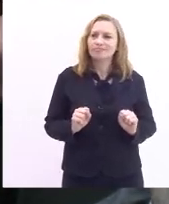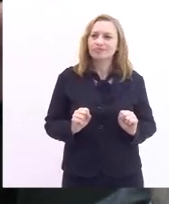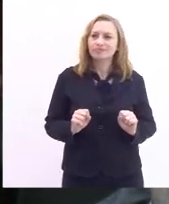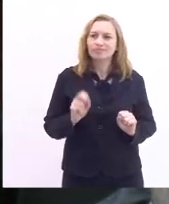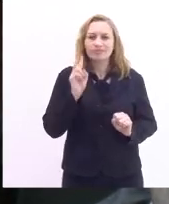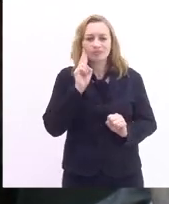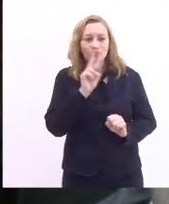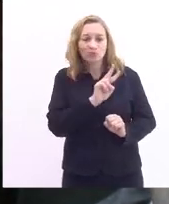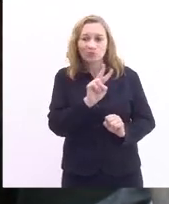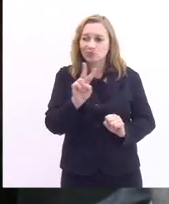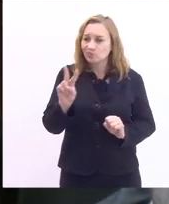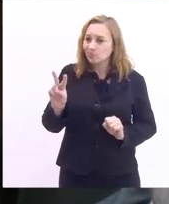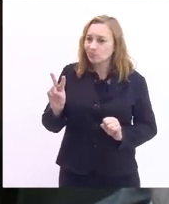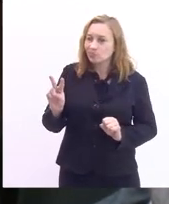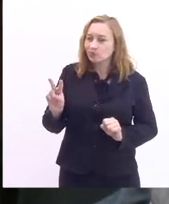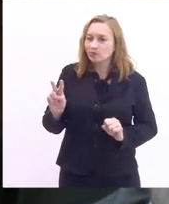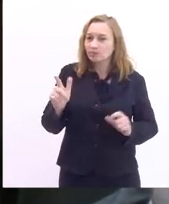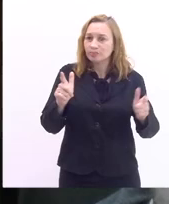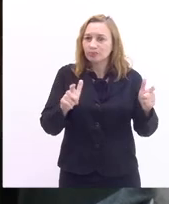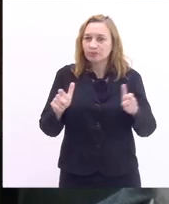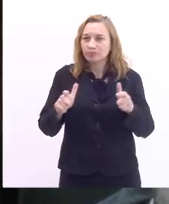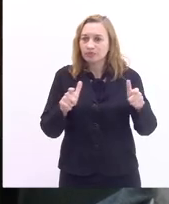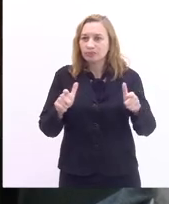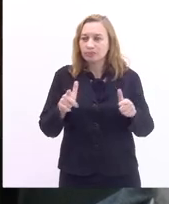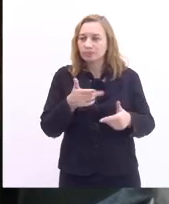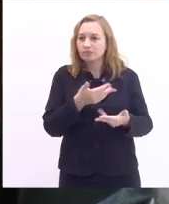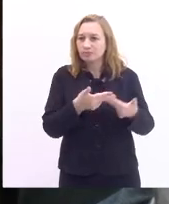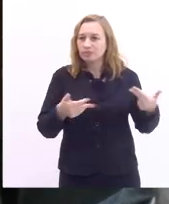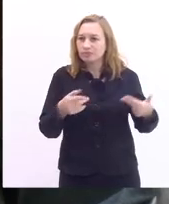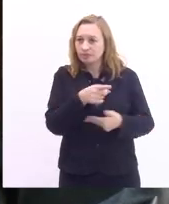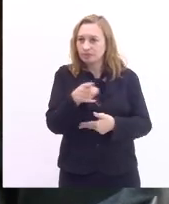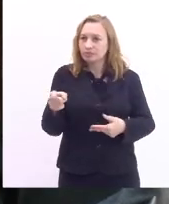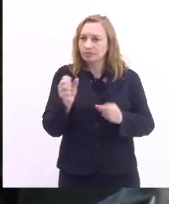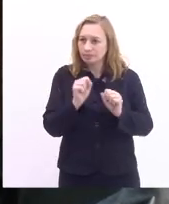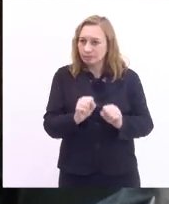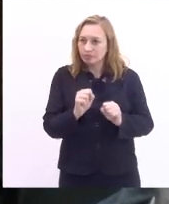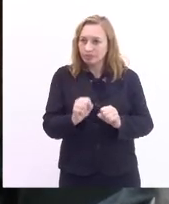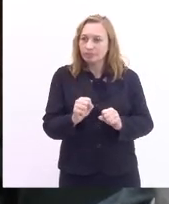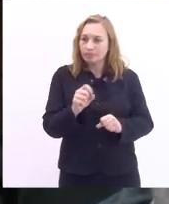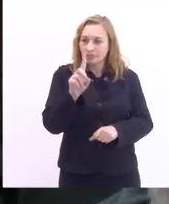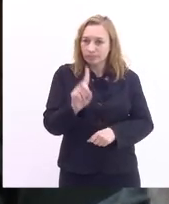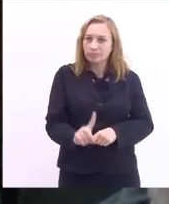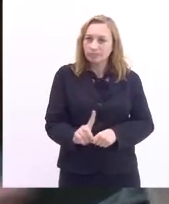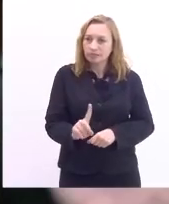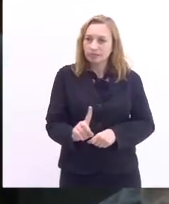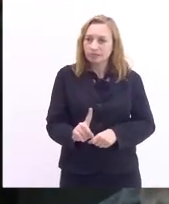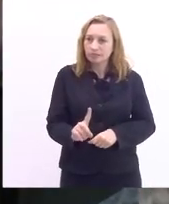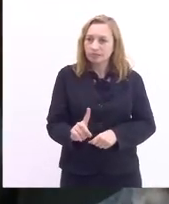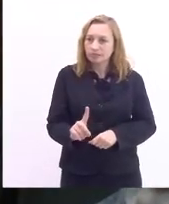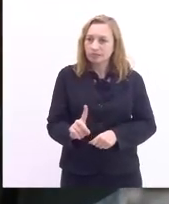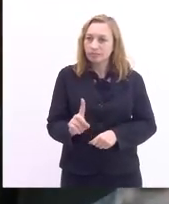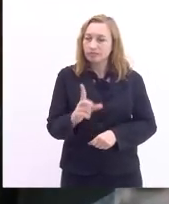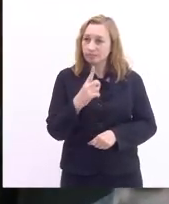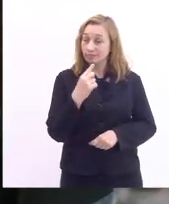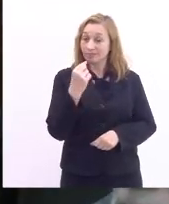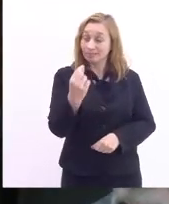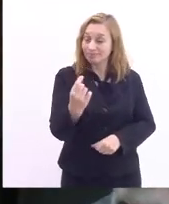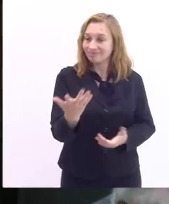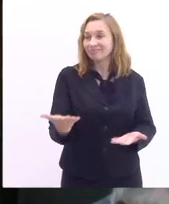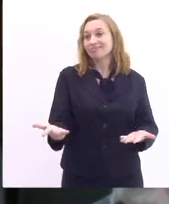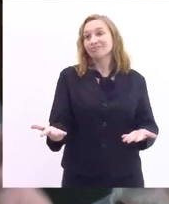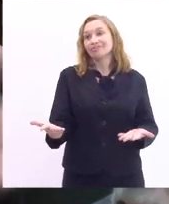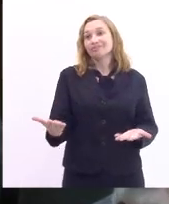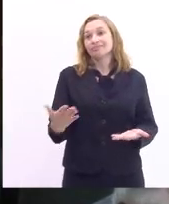olhar que nesse universo aqui muito de vocês poderiam ter sido diretores e me escolheram